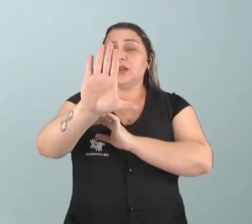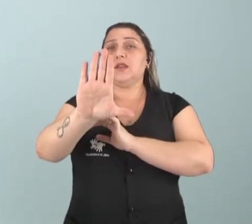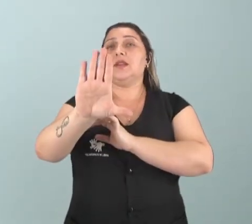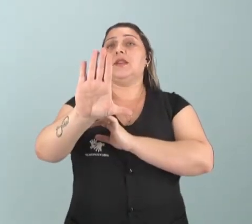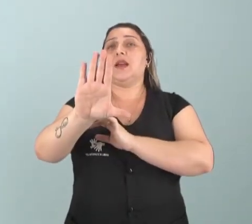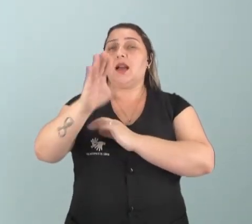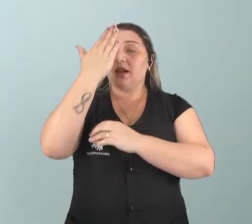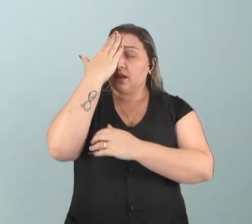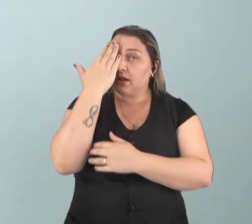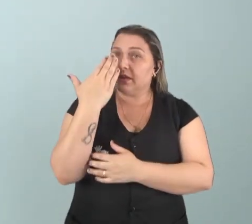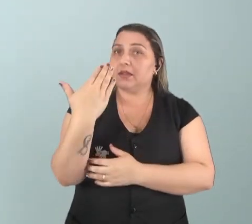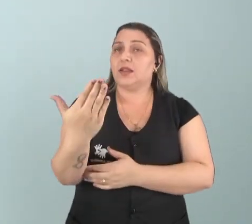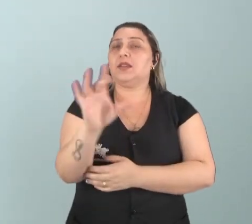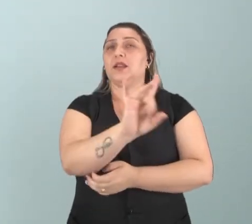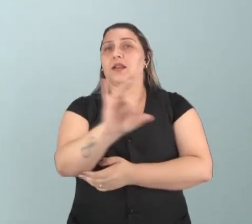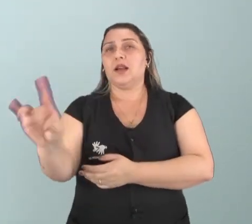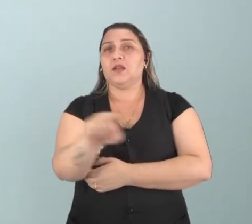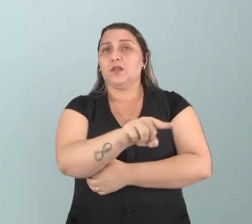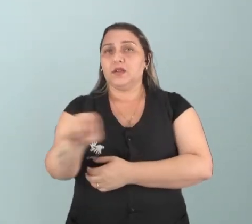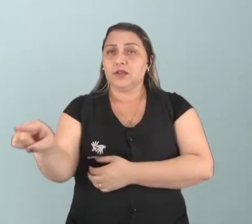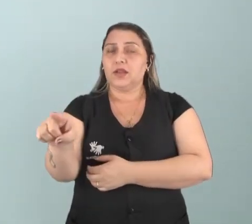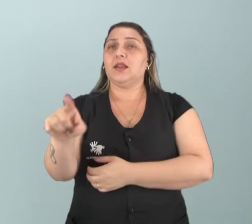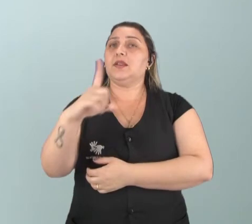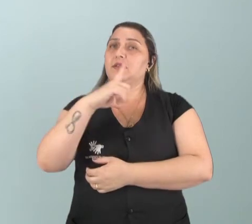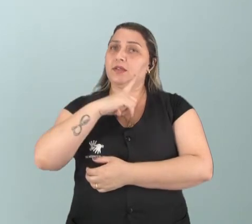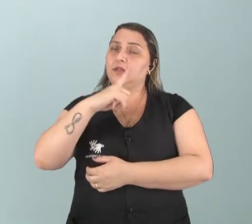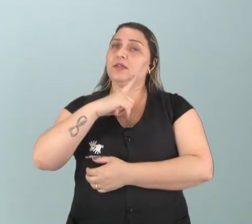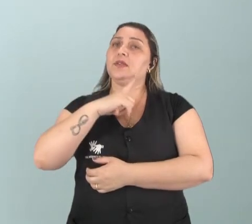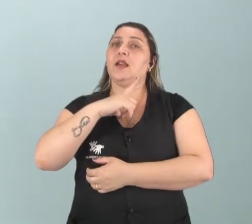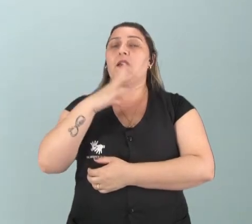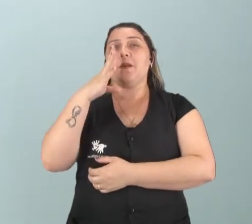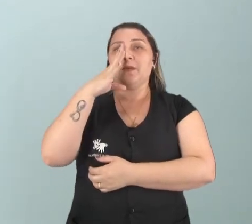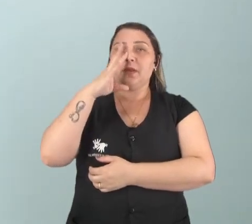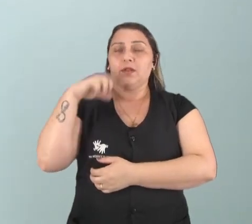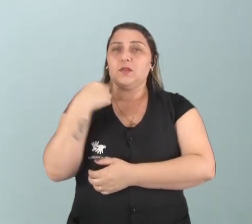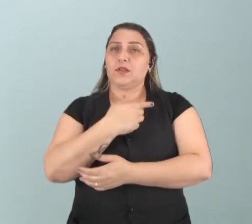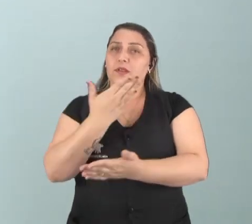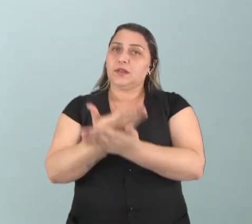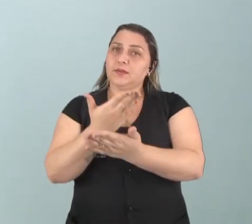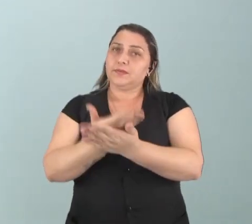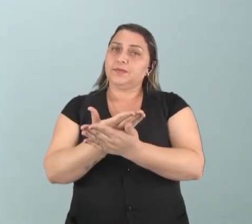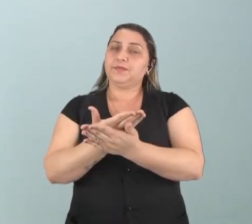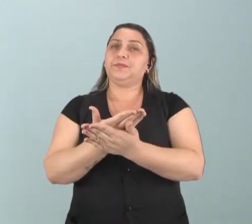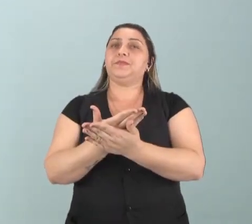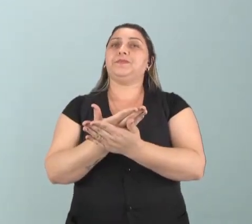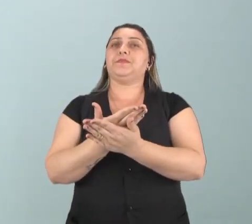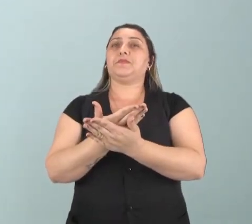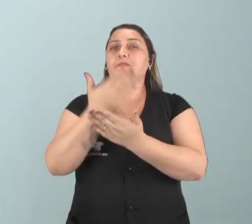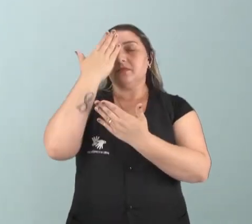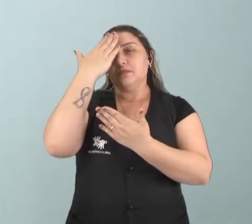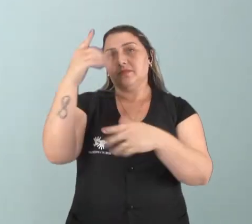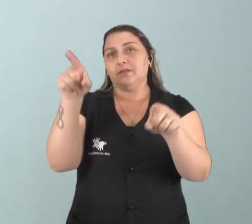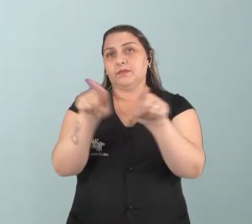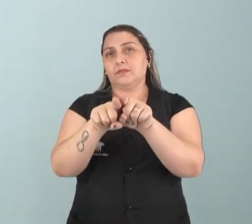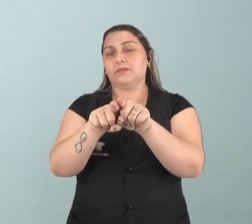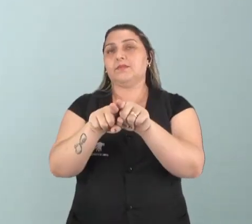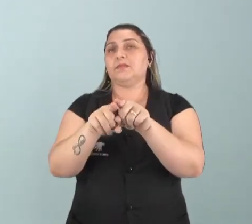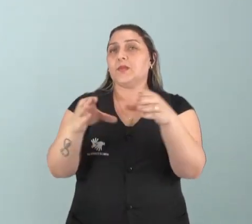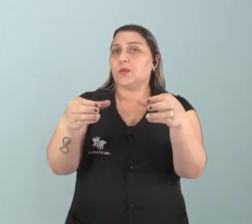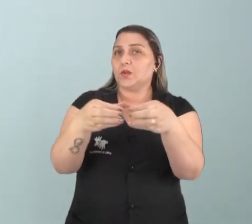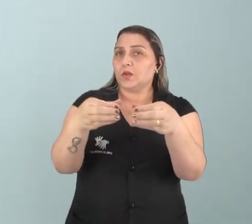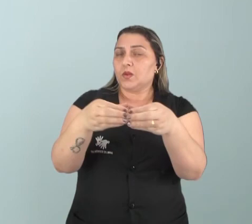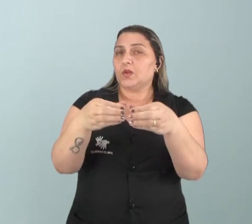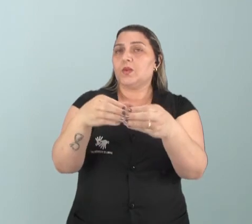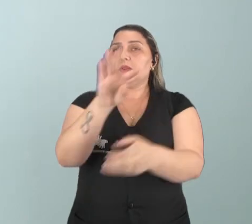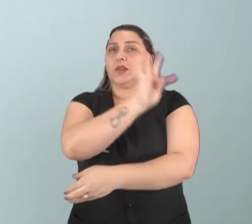Com isso, eu agradeço a cada um de vocês que tem prestigiado nossas aulas e agradecer também a equipe técnica